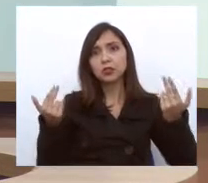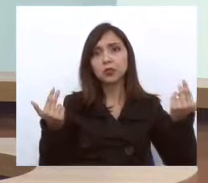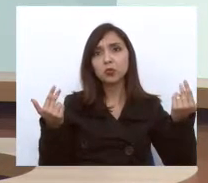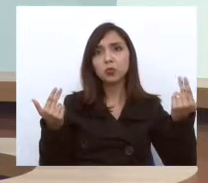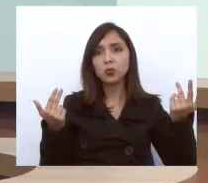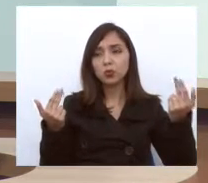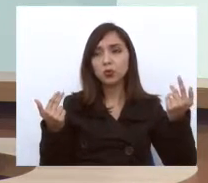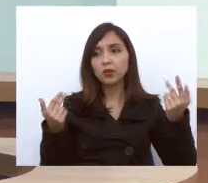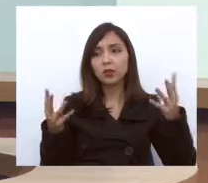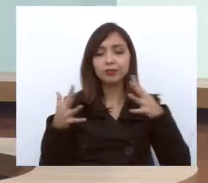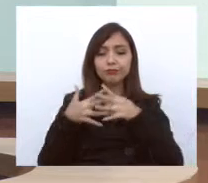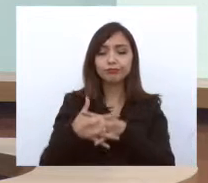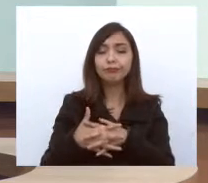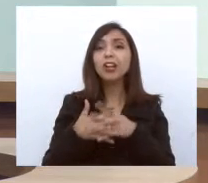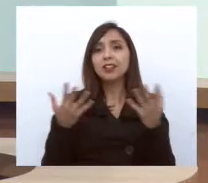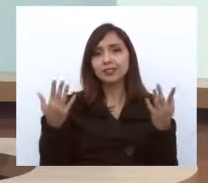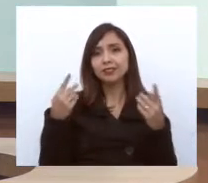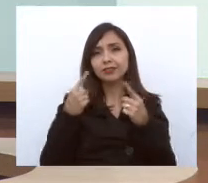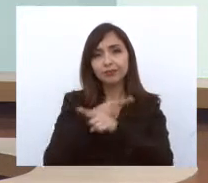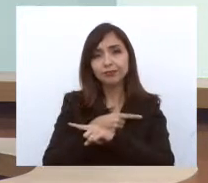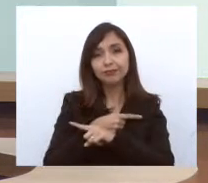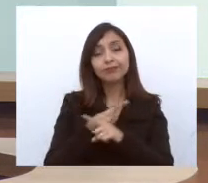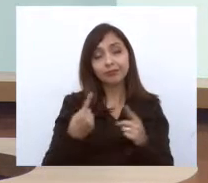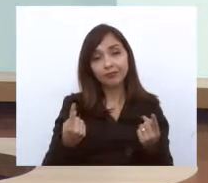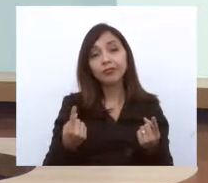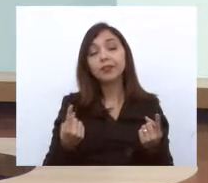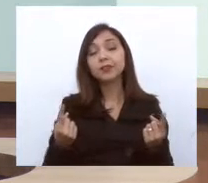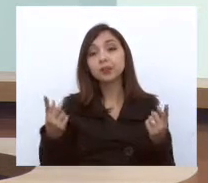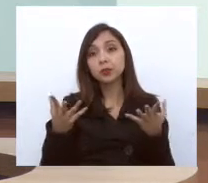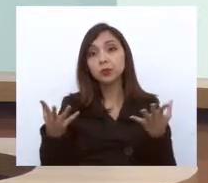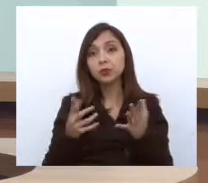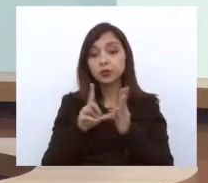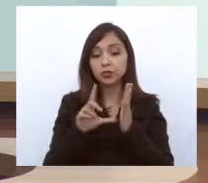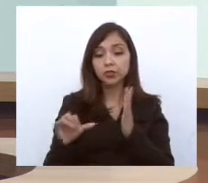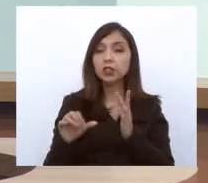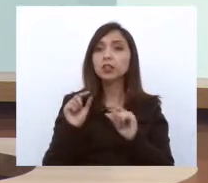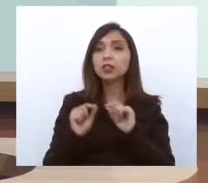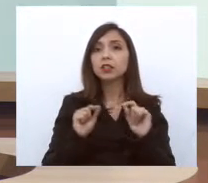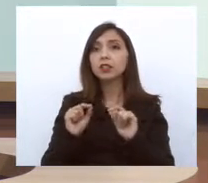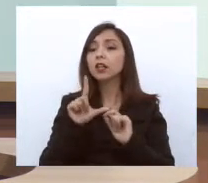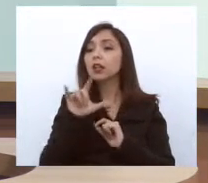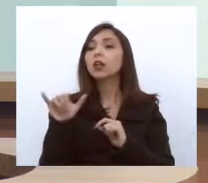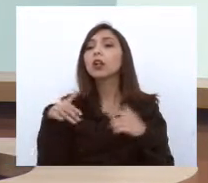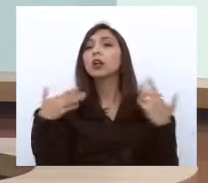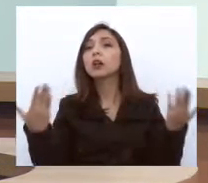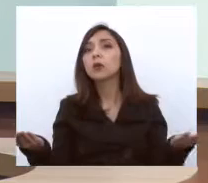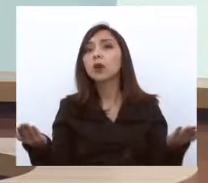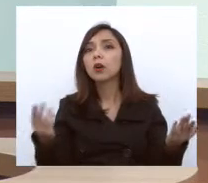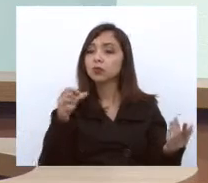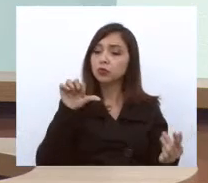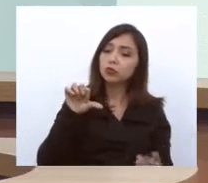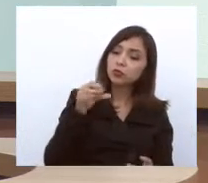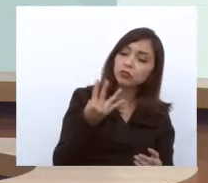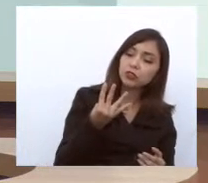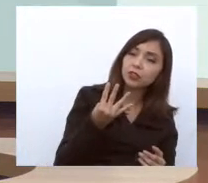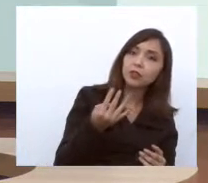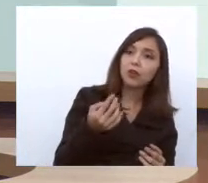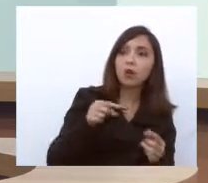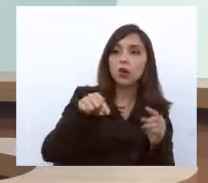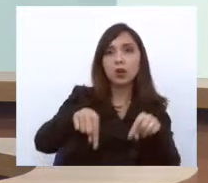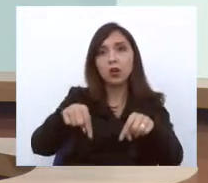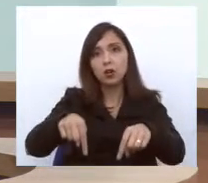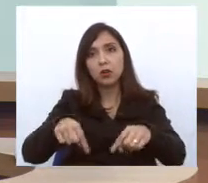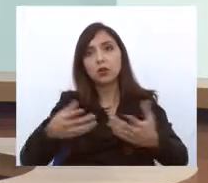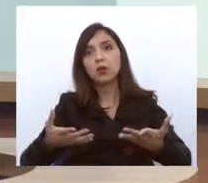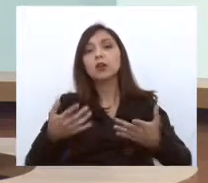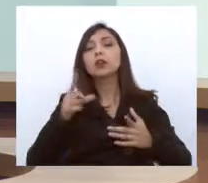vai haver conflitos, né? Então, aprovada essa lei de hoje, eu pergunto para vossa excelência, qual lei vai valer? A lei de 94? Ou a lei que a gente